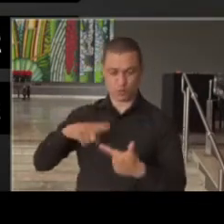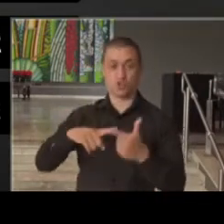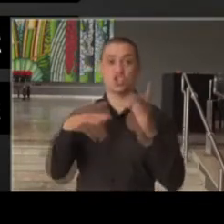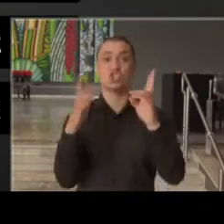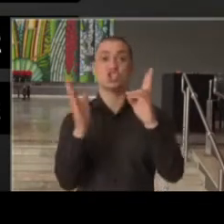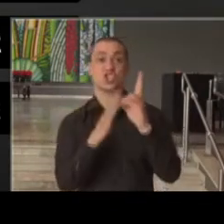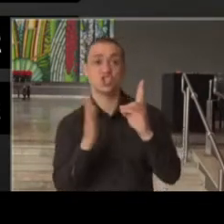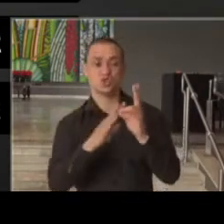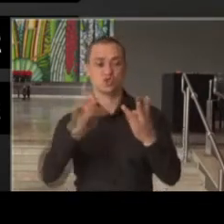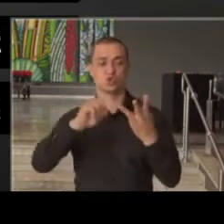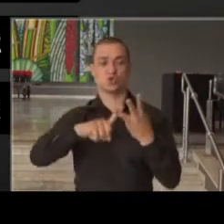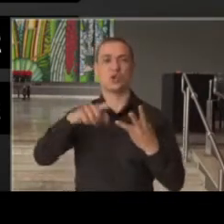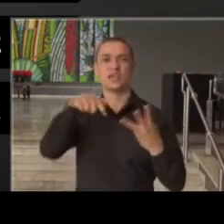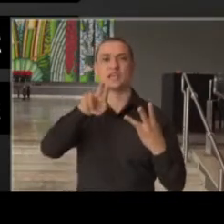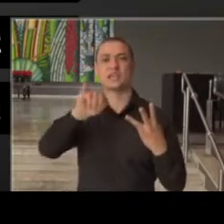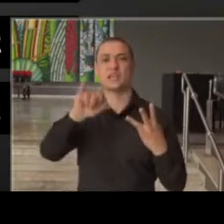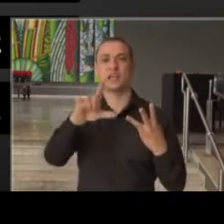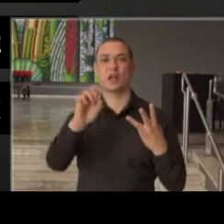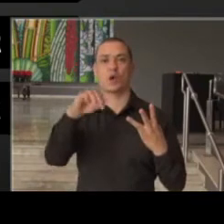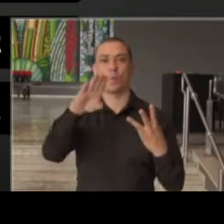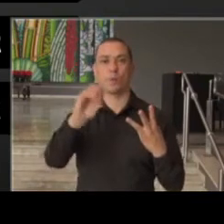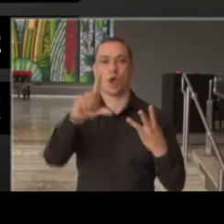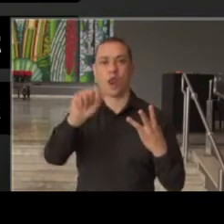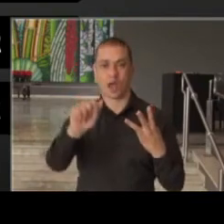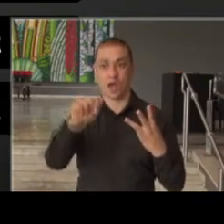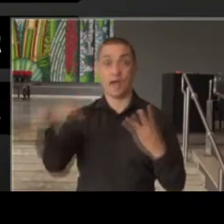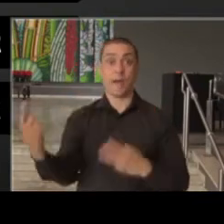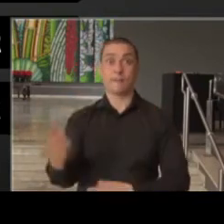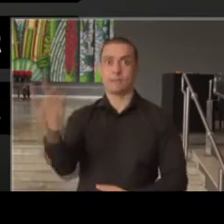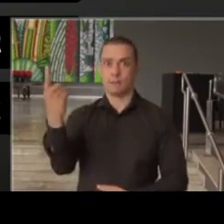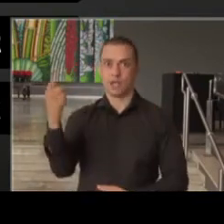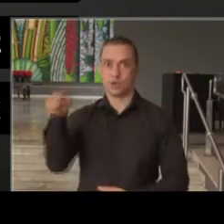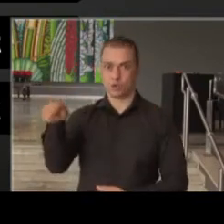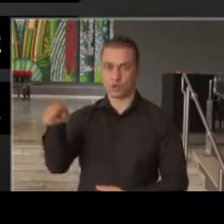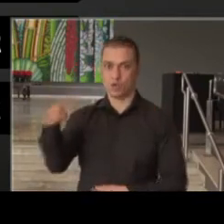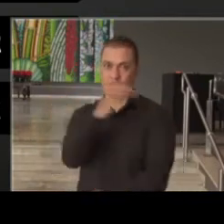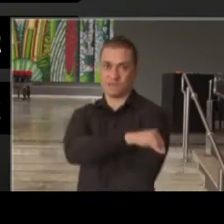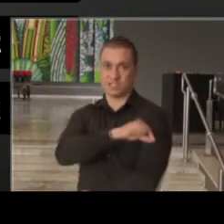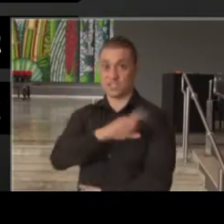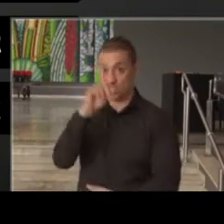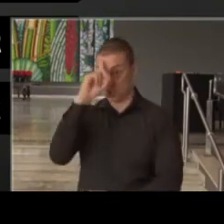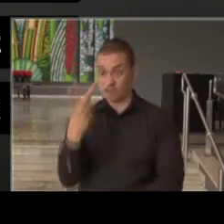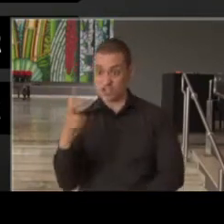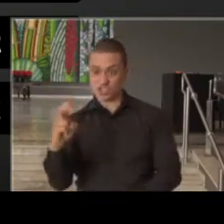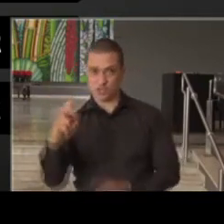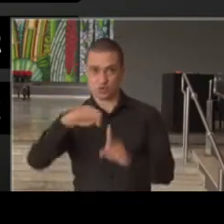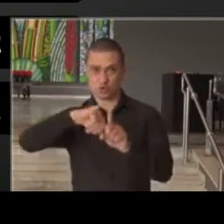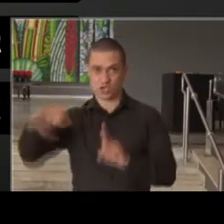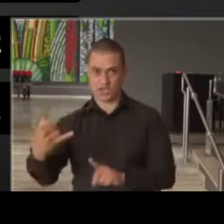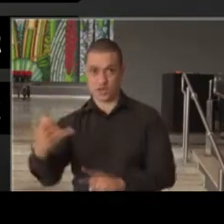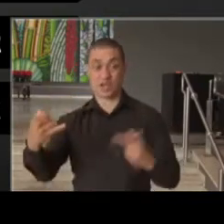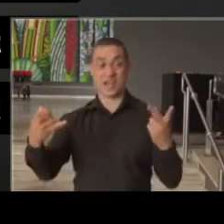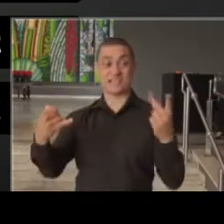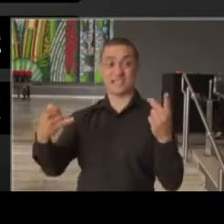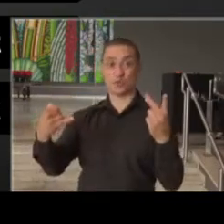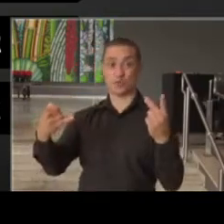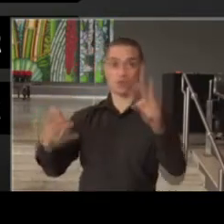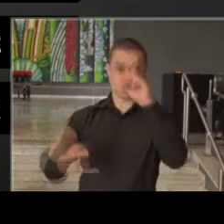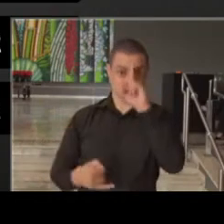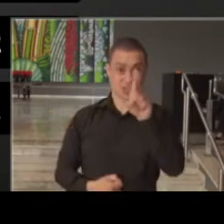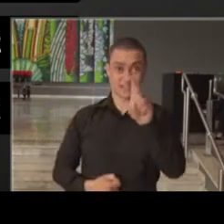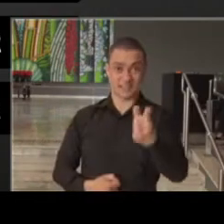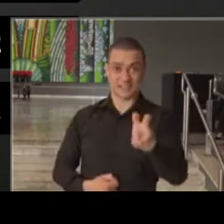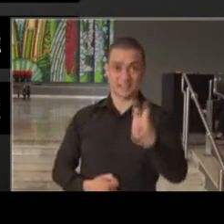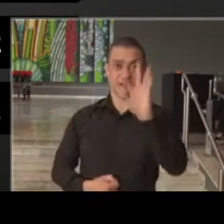e quilombolas, com a primeira dose da vacina sendo aplicada no dia 25 de janeiro e a segunda dose no dia